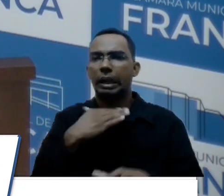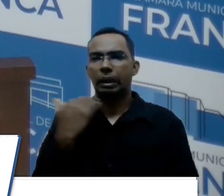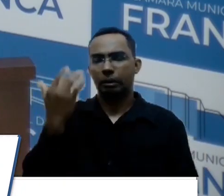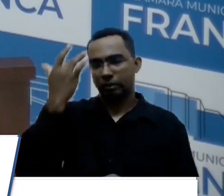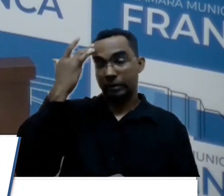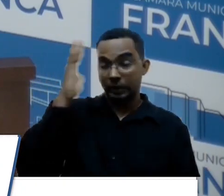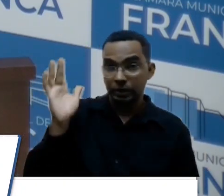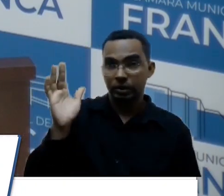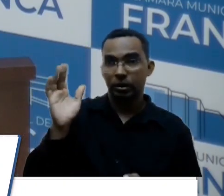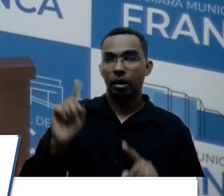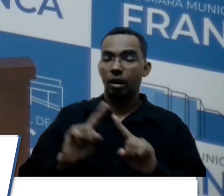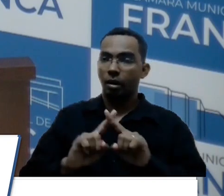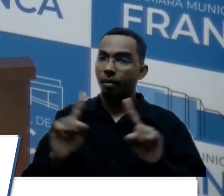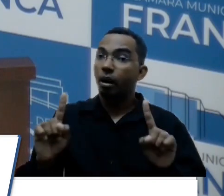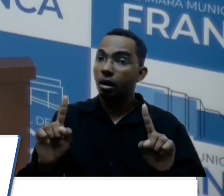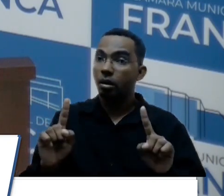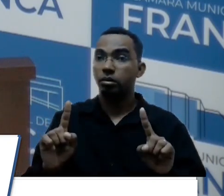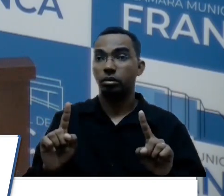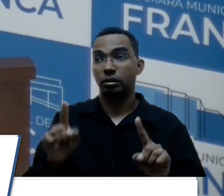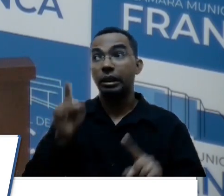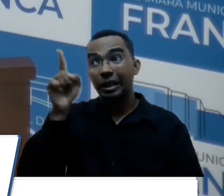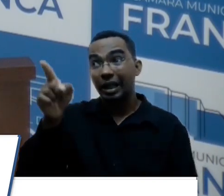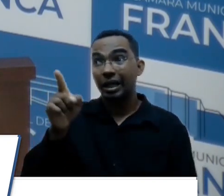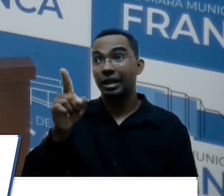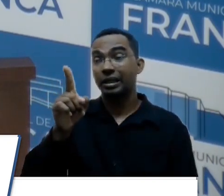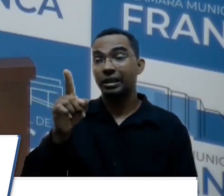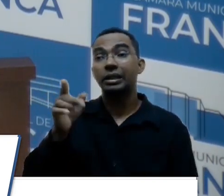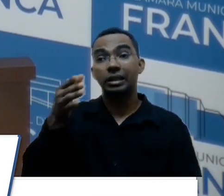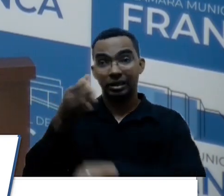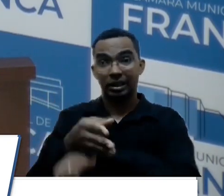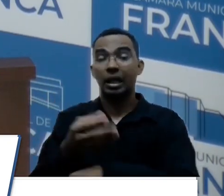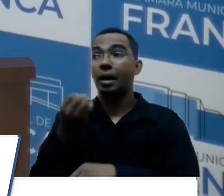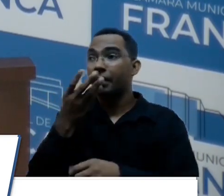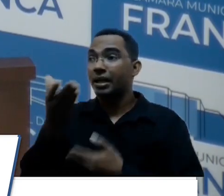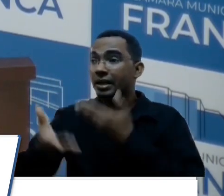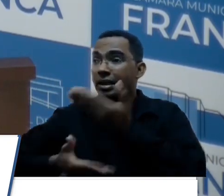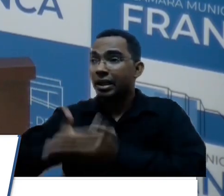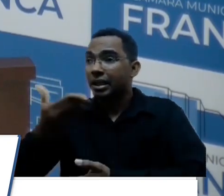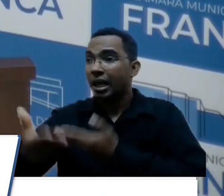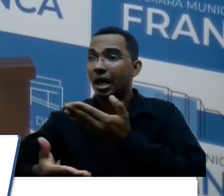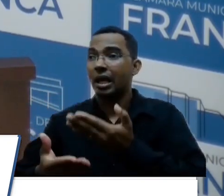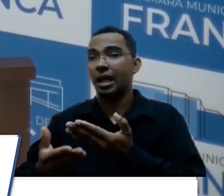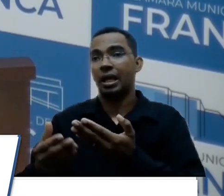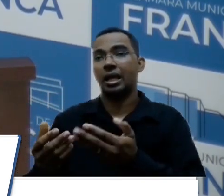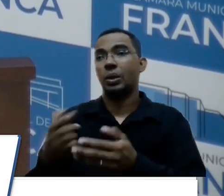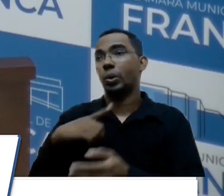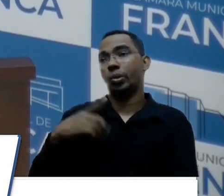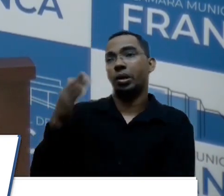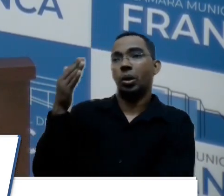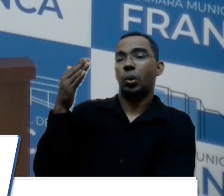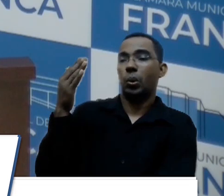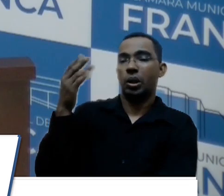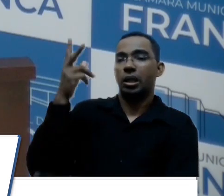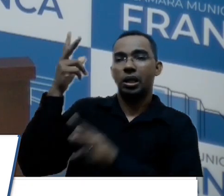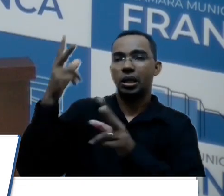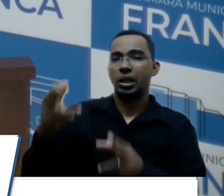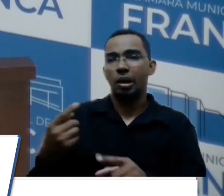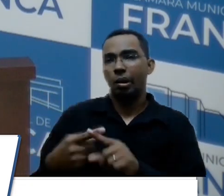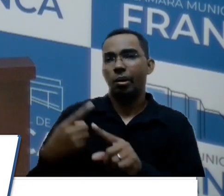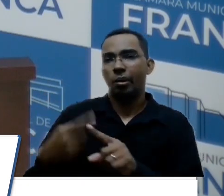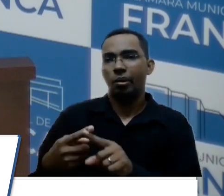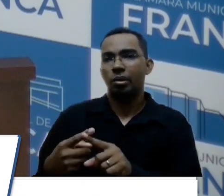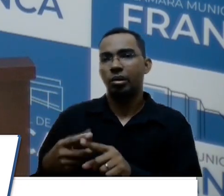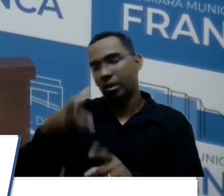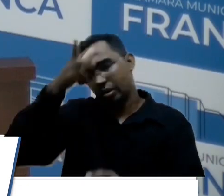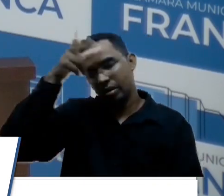Mas, e sendo que lá dentro ela é bem tratada. Ela não tem a hotelaria que o... Porque o município está